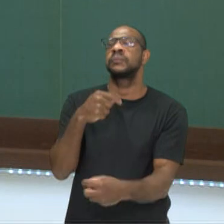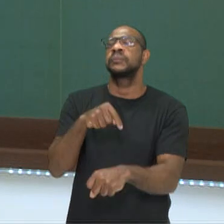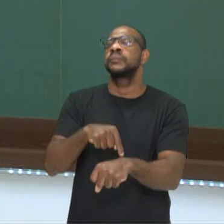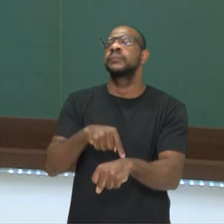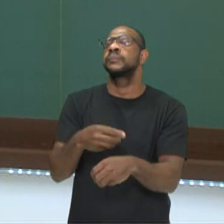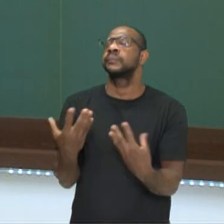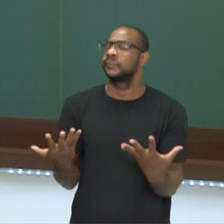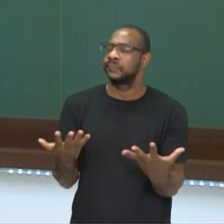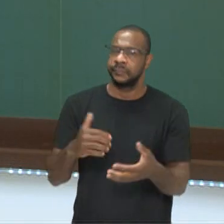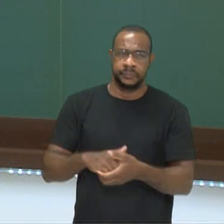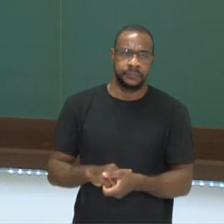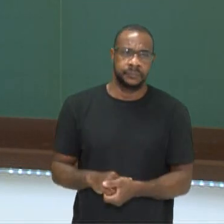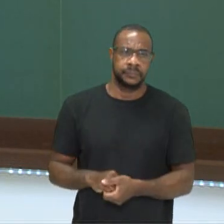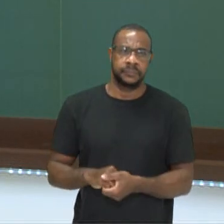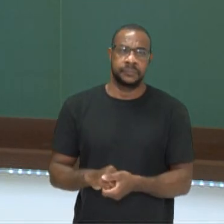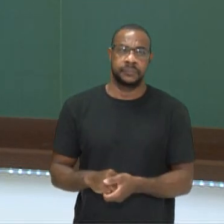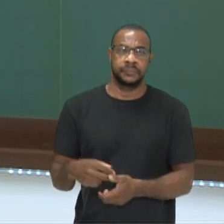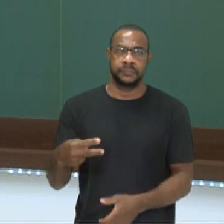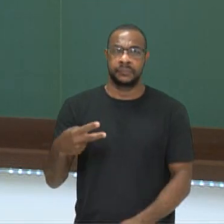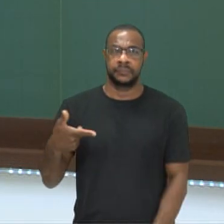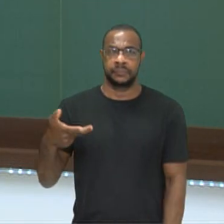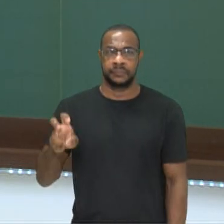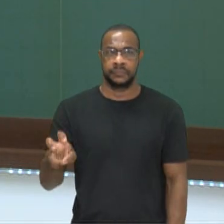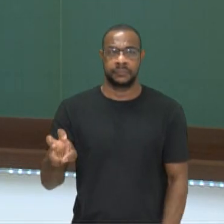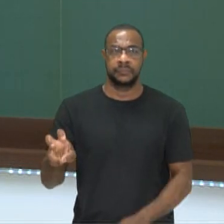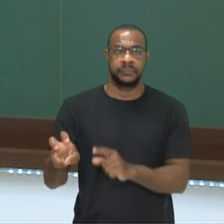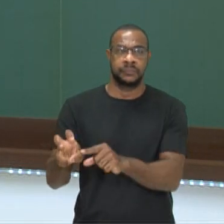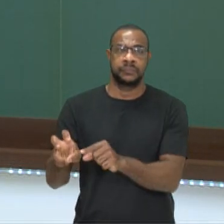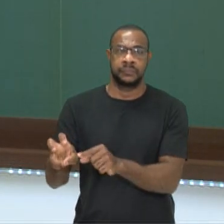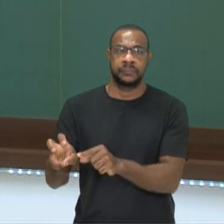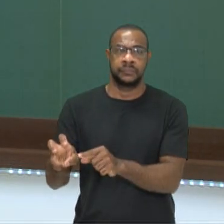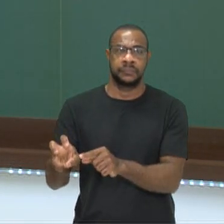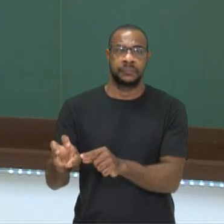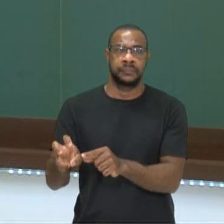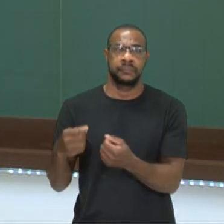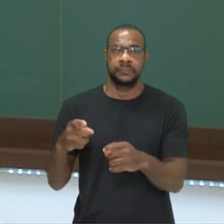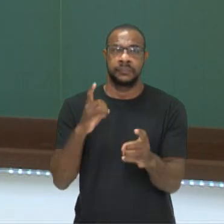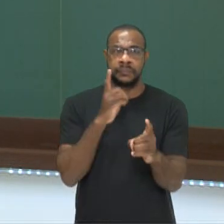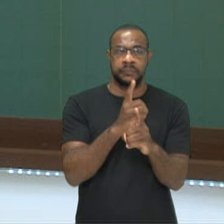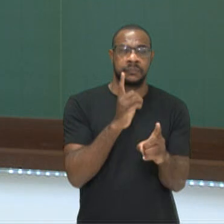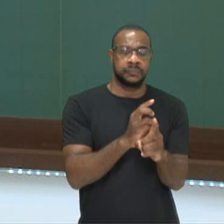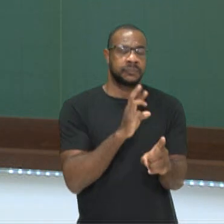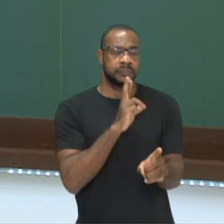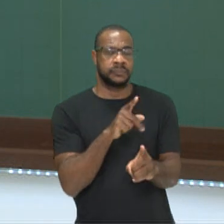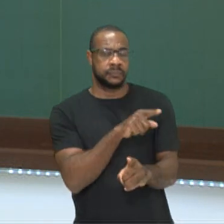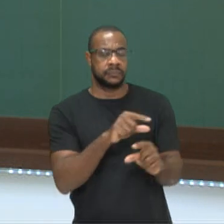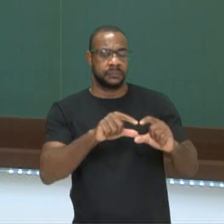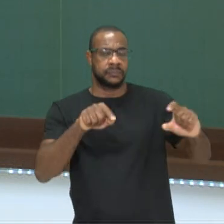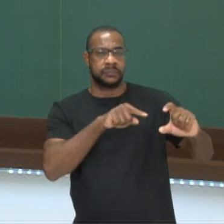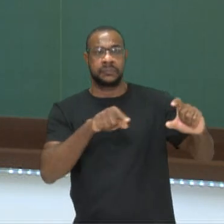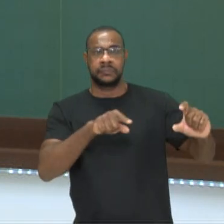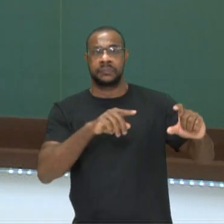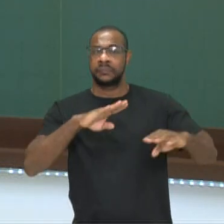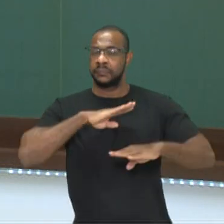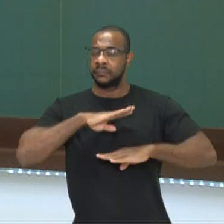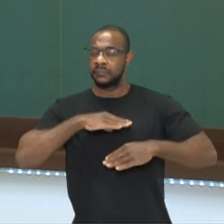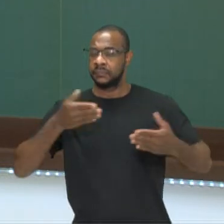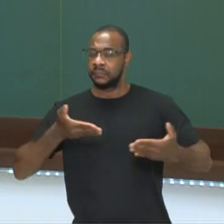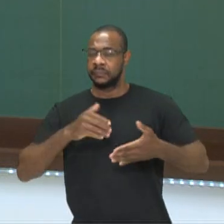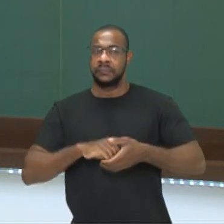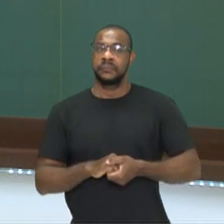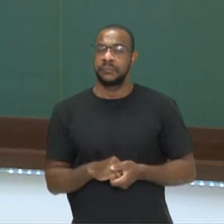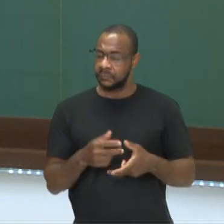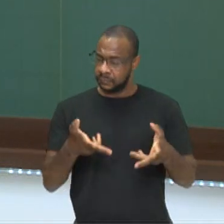Então, igual a 25. Então, significa que a gente precisa encontrar a resposta para essa situação. Mas se